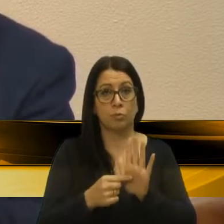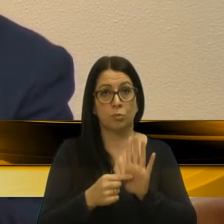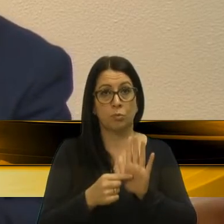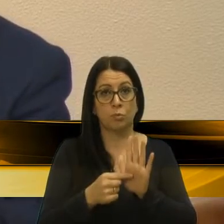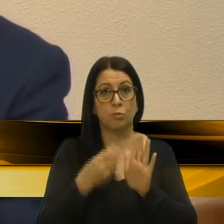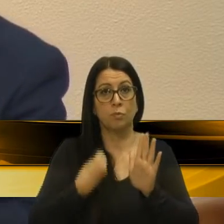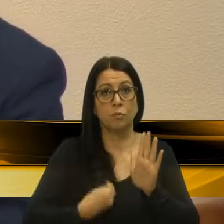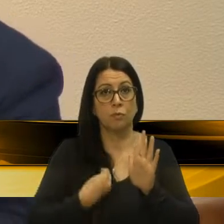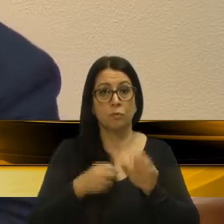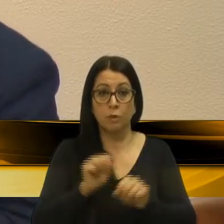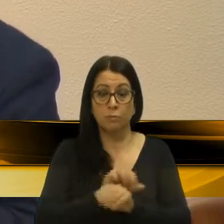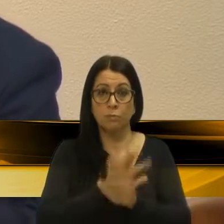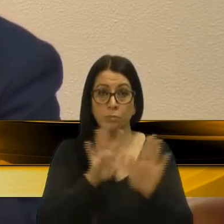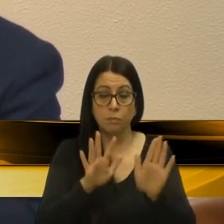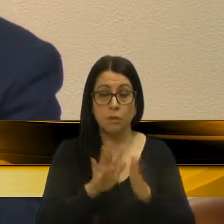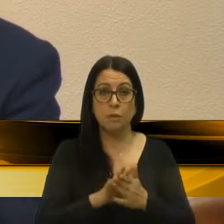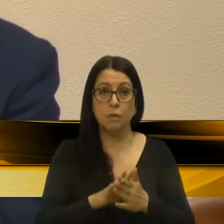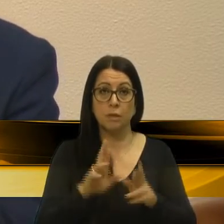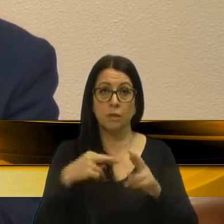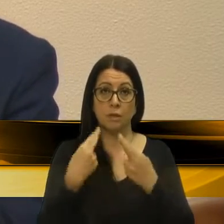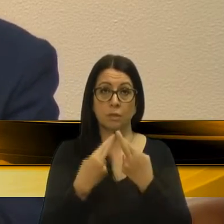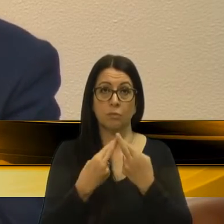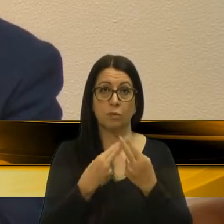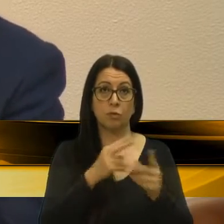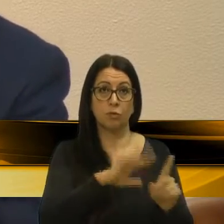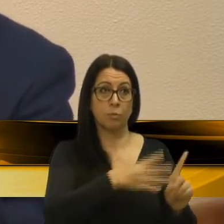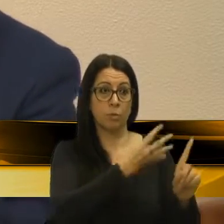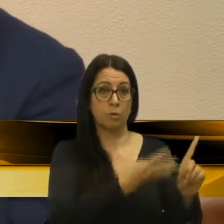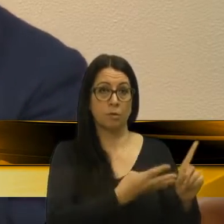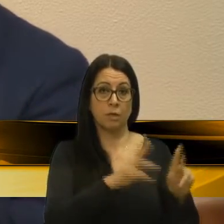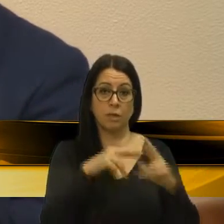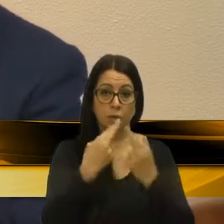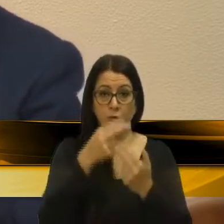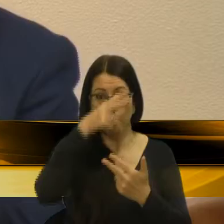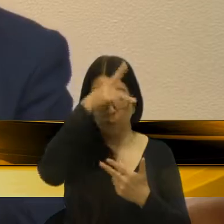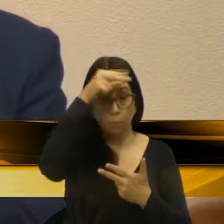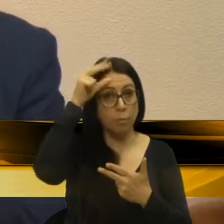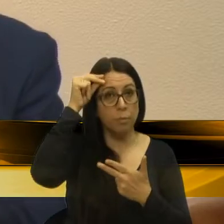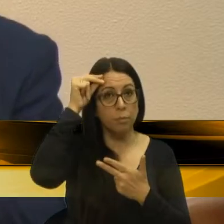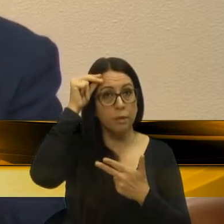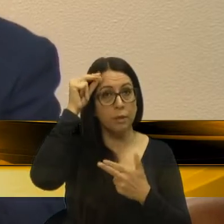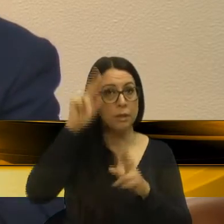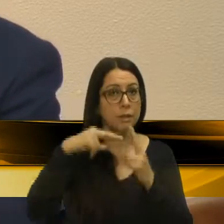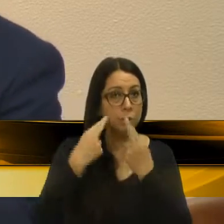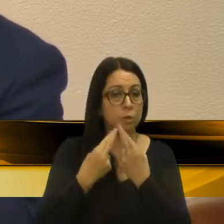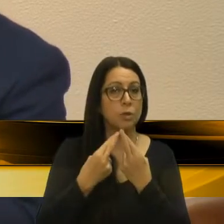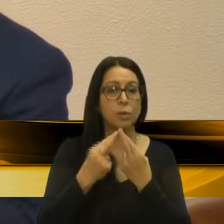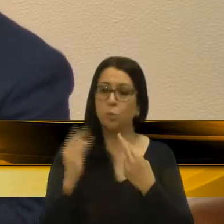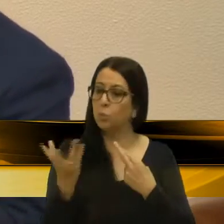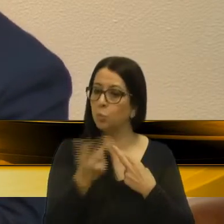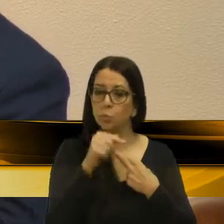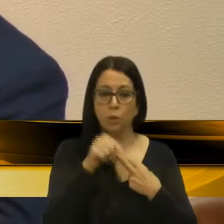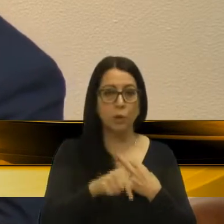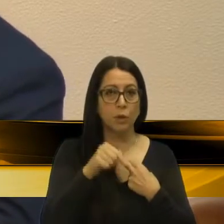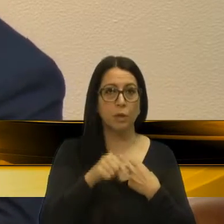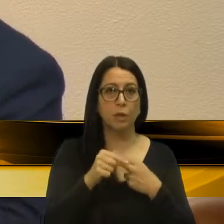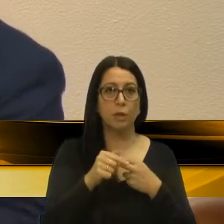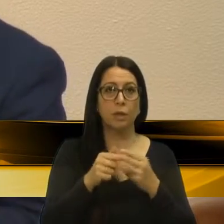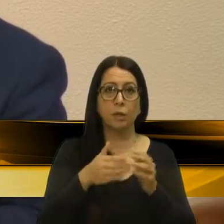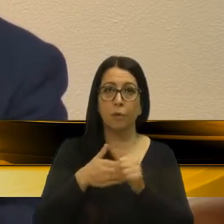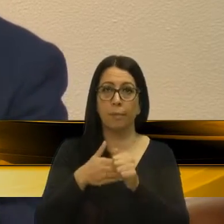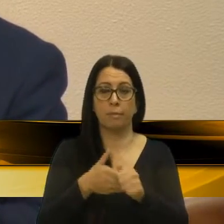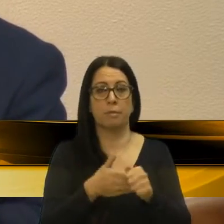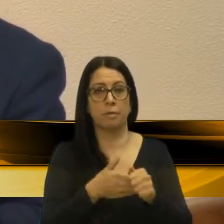da transparência, as sessões solenes, as audiências públicas, as reuniões públicas, tudo aqui é